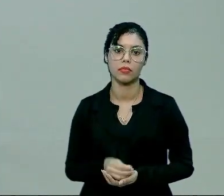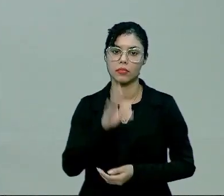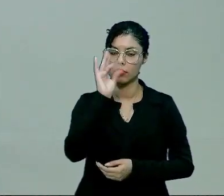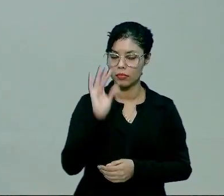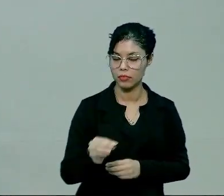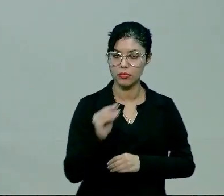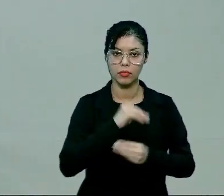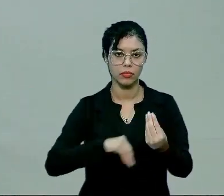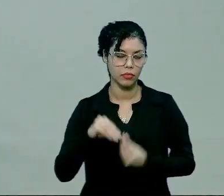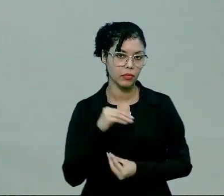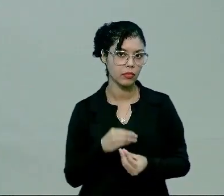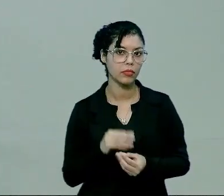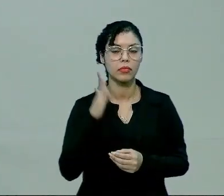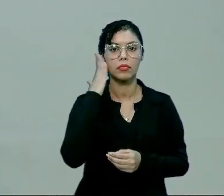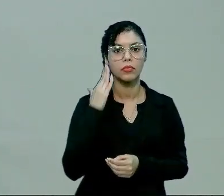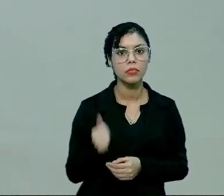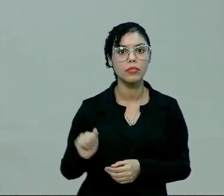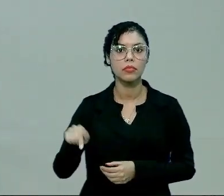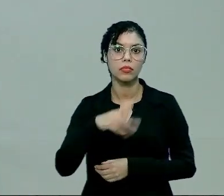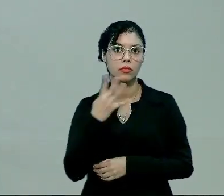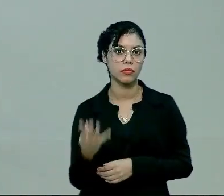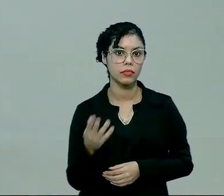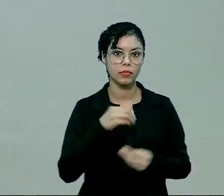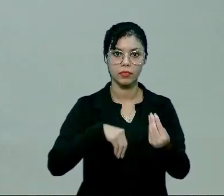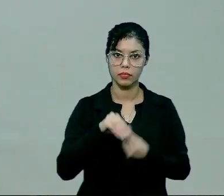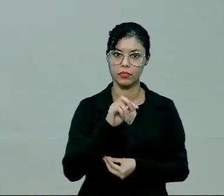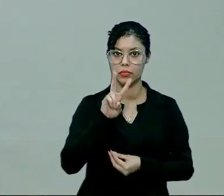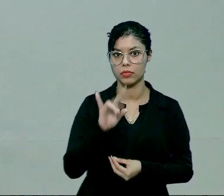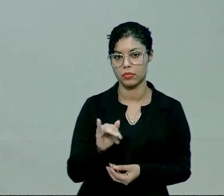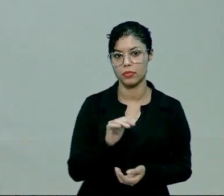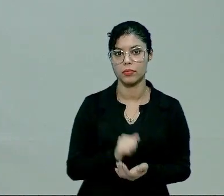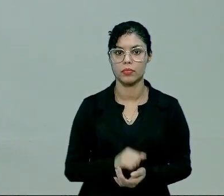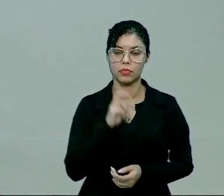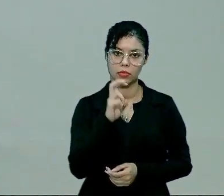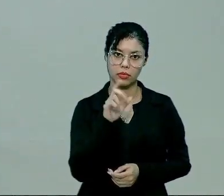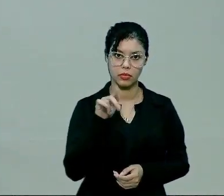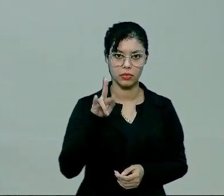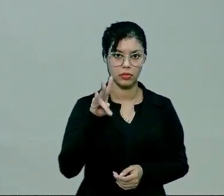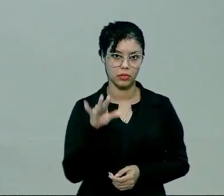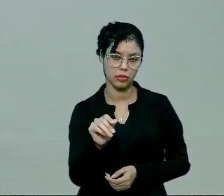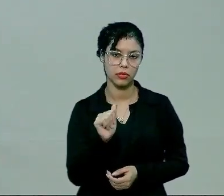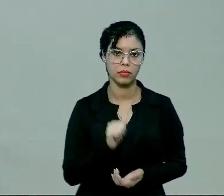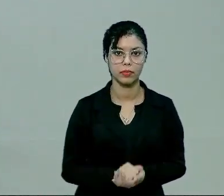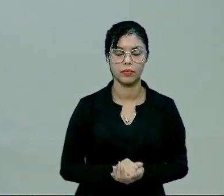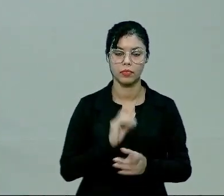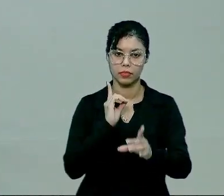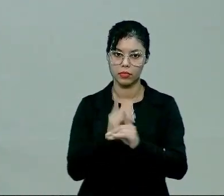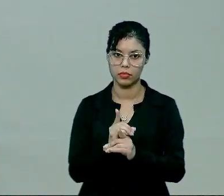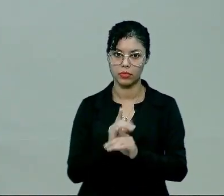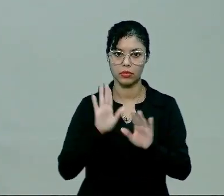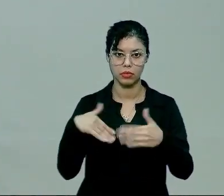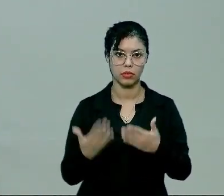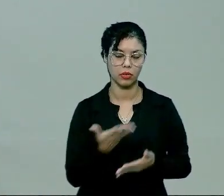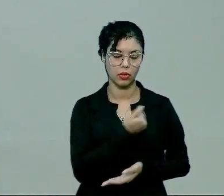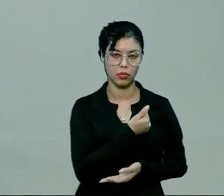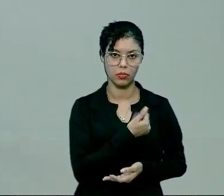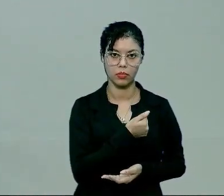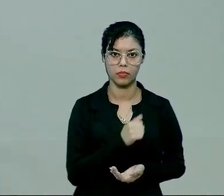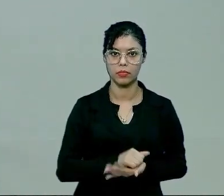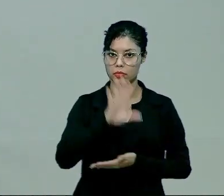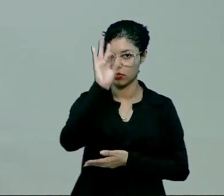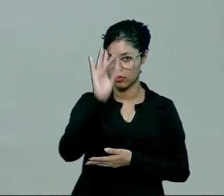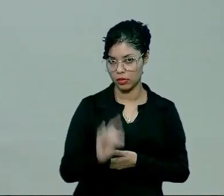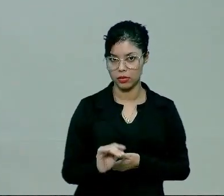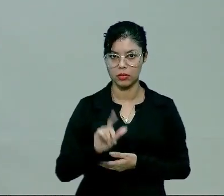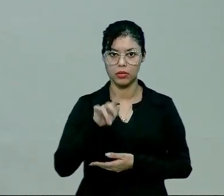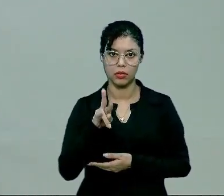integrante da minha reação e eu sei que o volume reacional são de 5 litros. Então eu preciso descobrir qual é o número de mols em